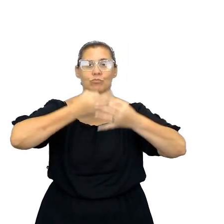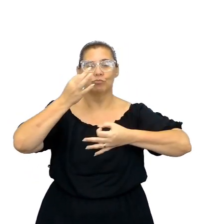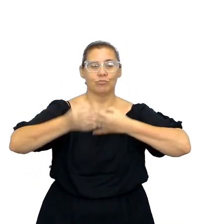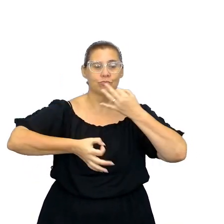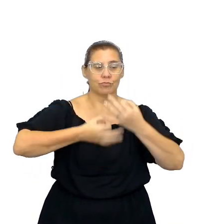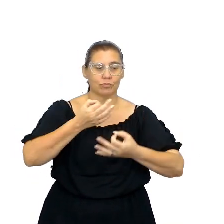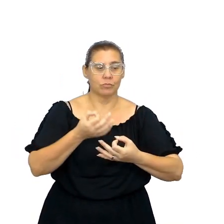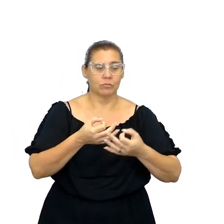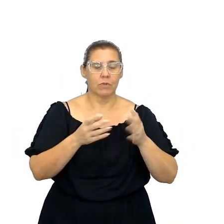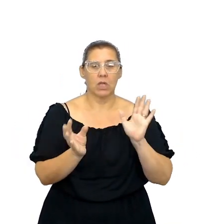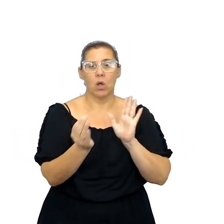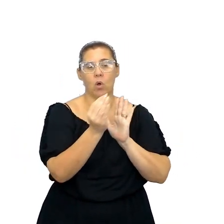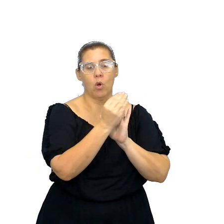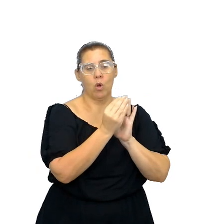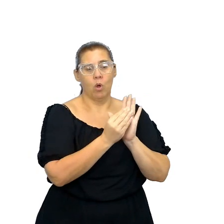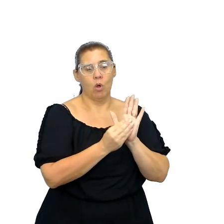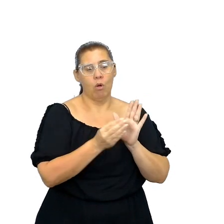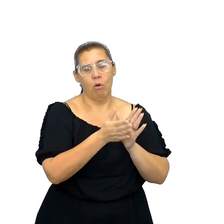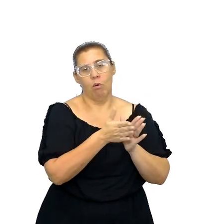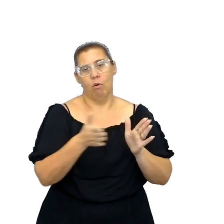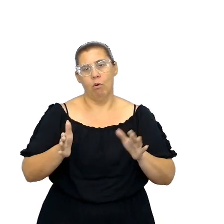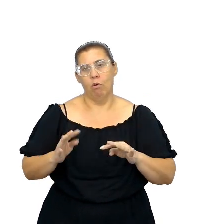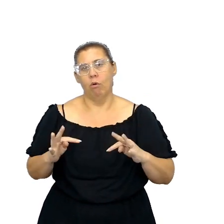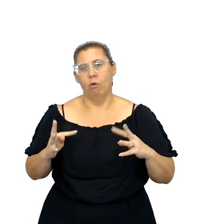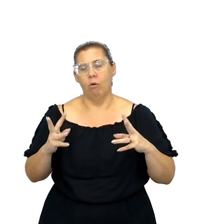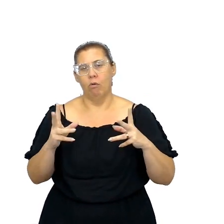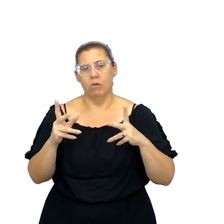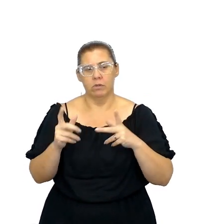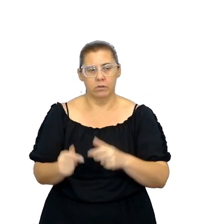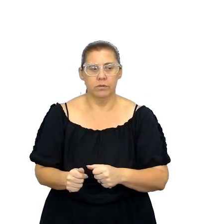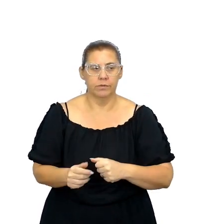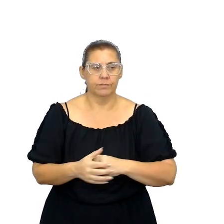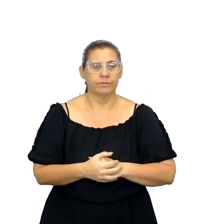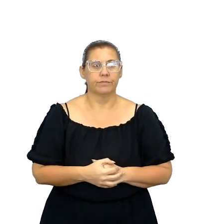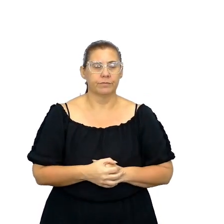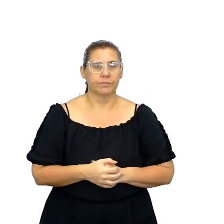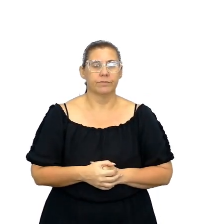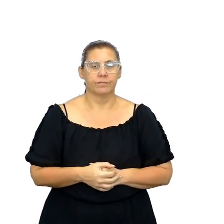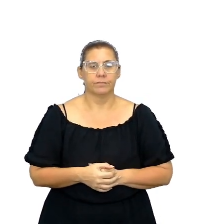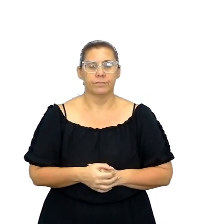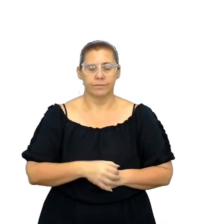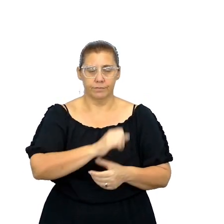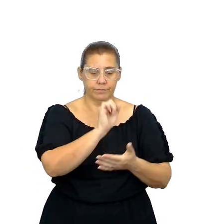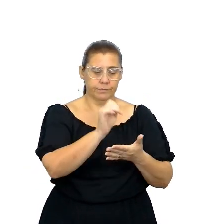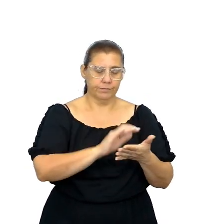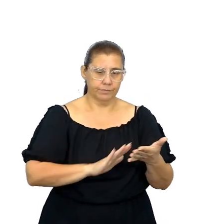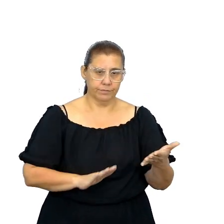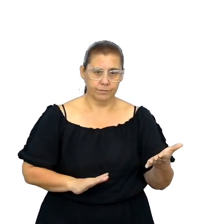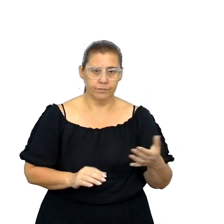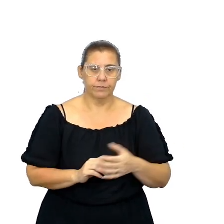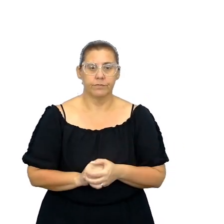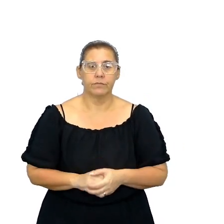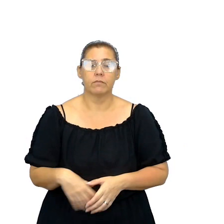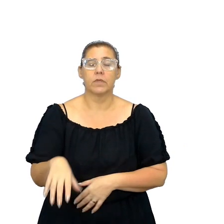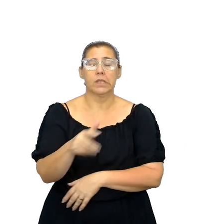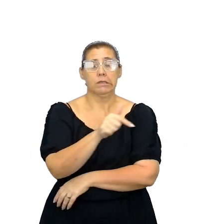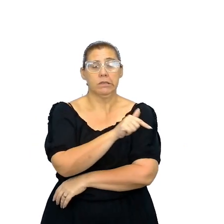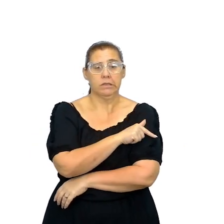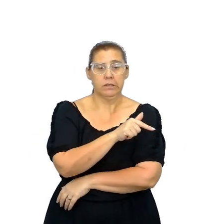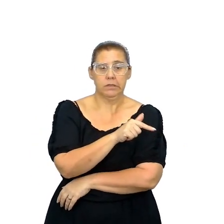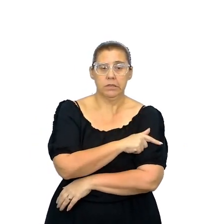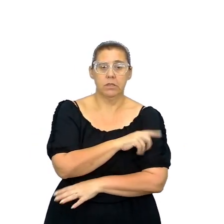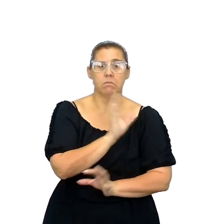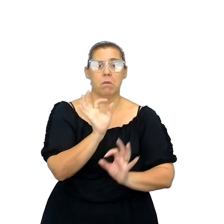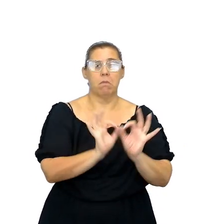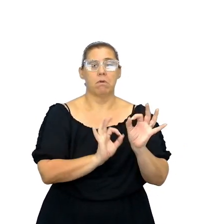que estão ali colocadas ao longo de toda essa sequência de atividades 6. No 7º ano, a